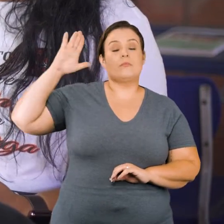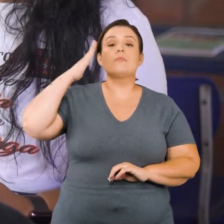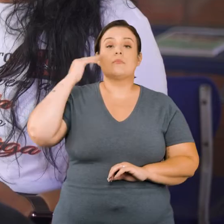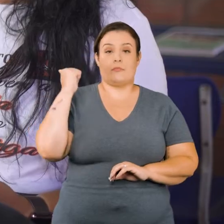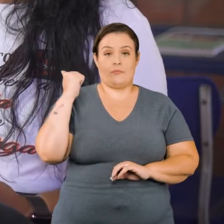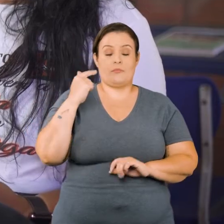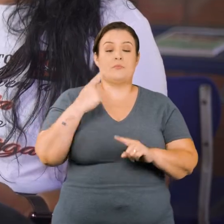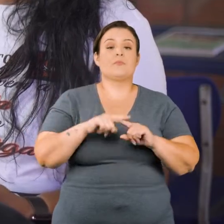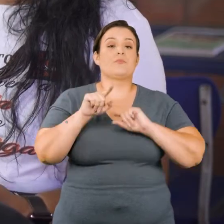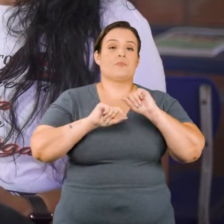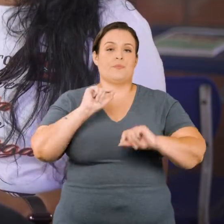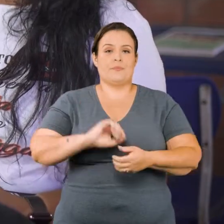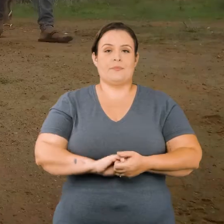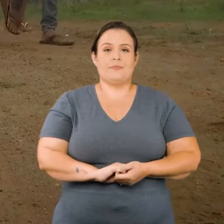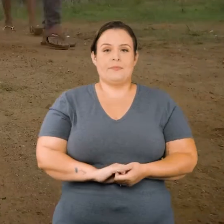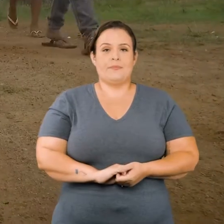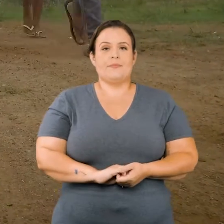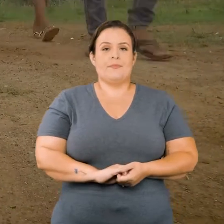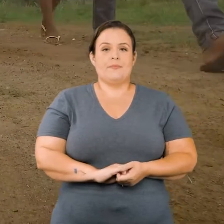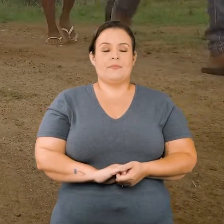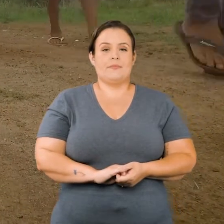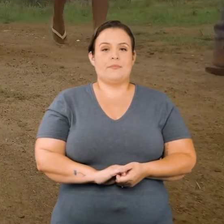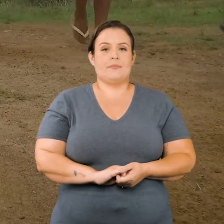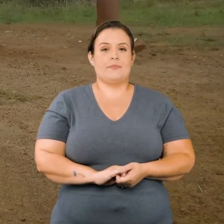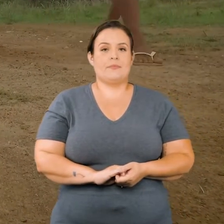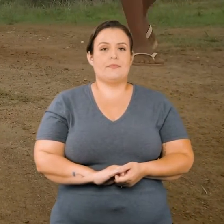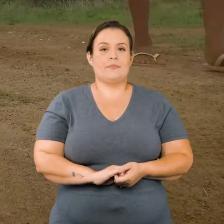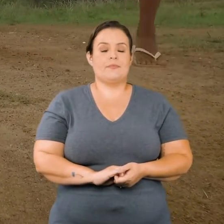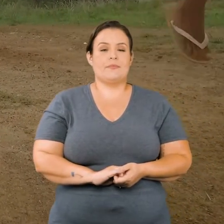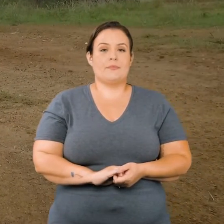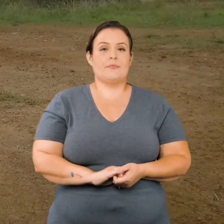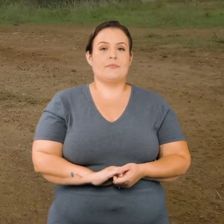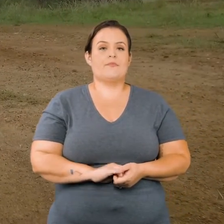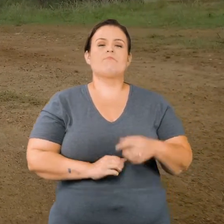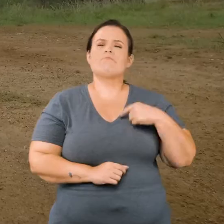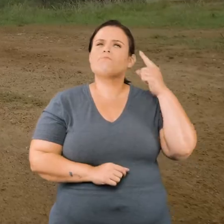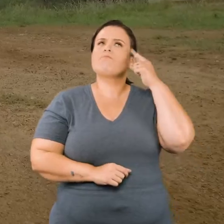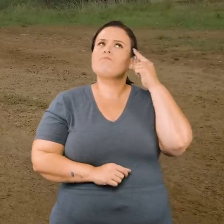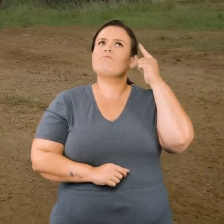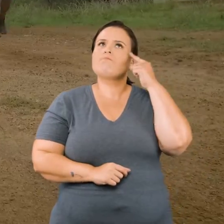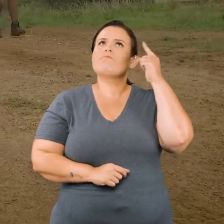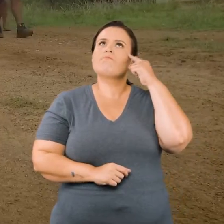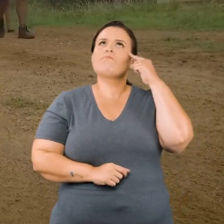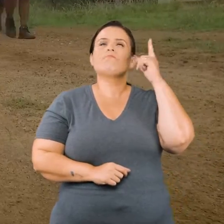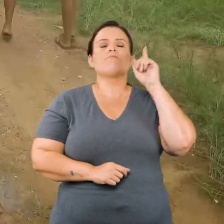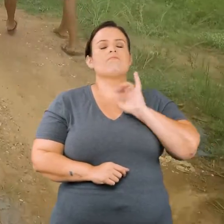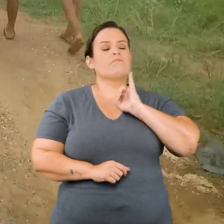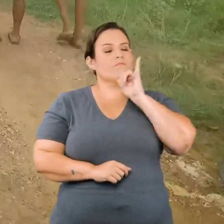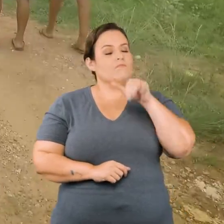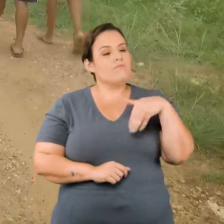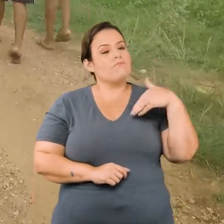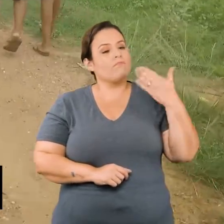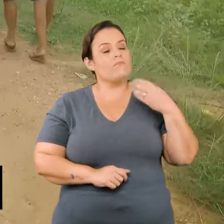mão, dizendo assim que sabia. Os jovens indígenas caminham pelas ruas de terra da aldeia. Eu fiquei com aquilo na cabeça